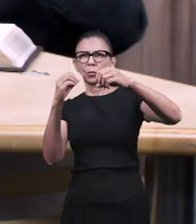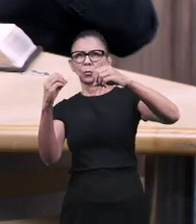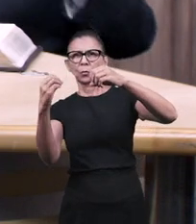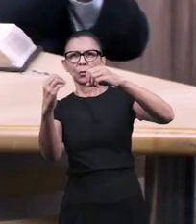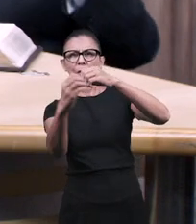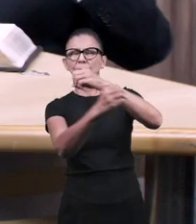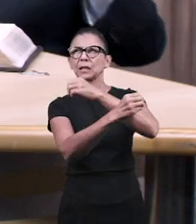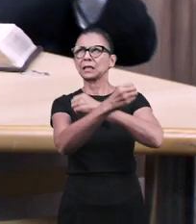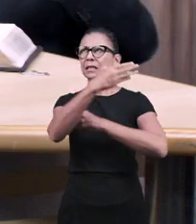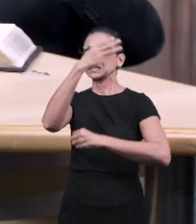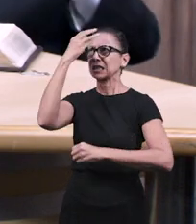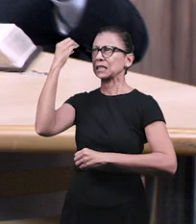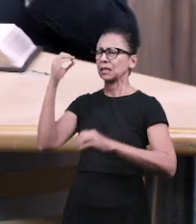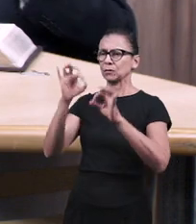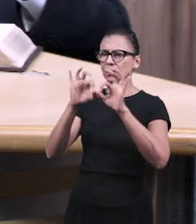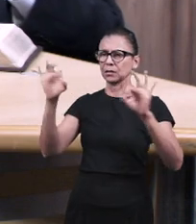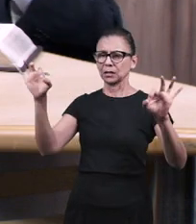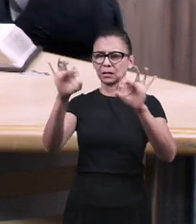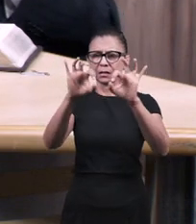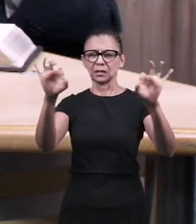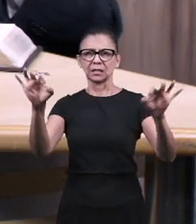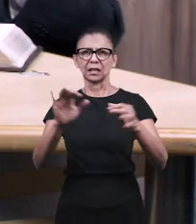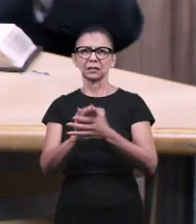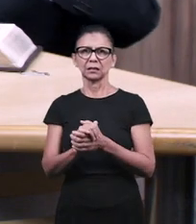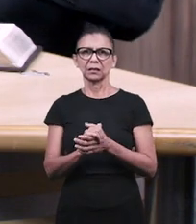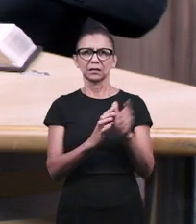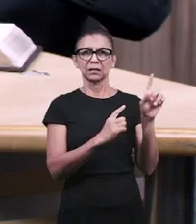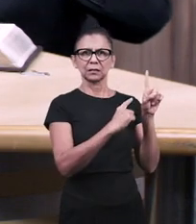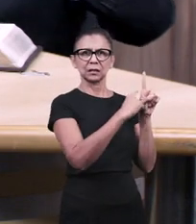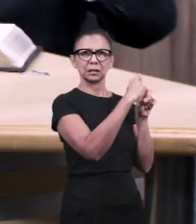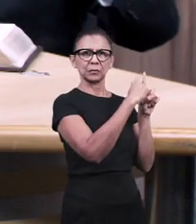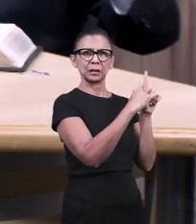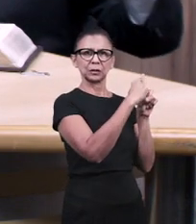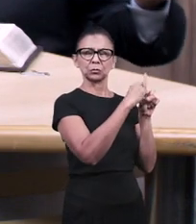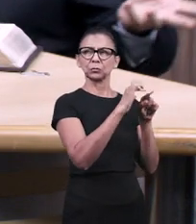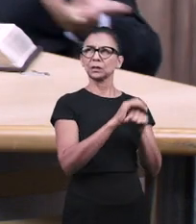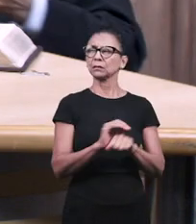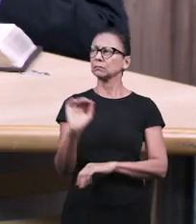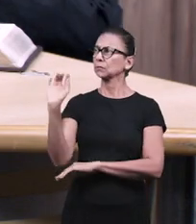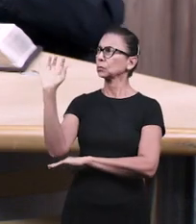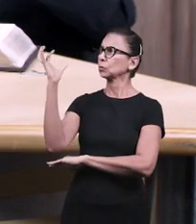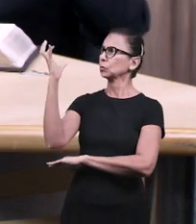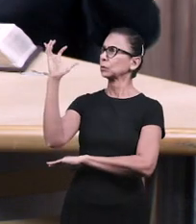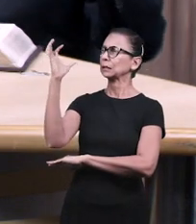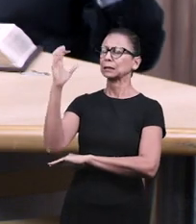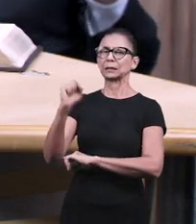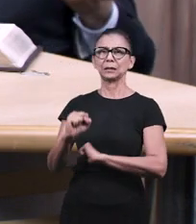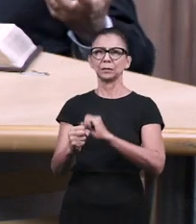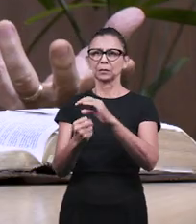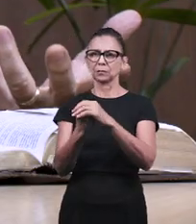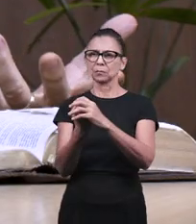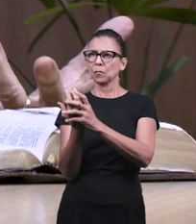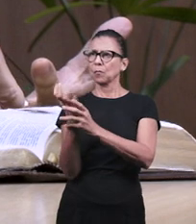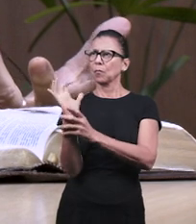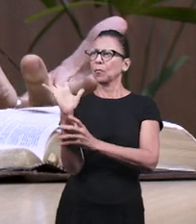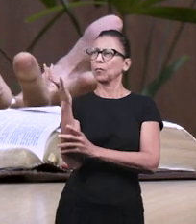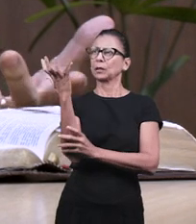Ele esqueceu da temperatura? Ele esqueceu das plantas que gerariam a